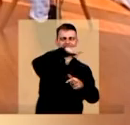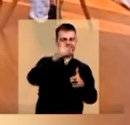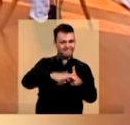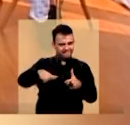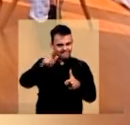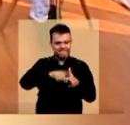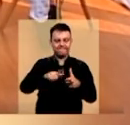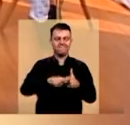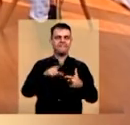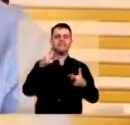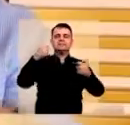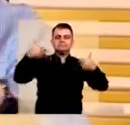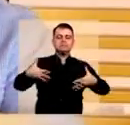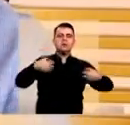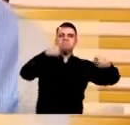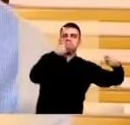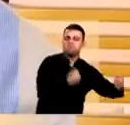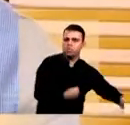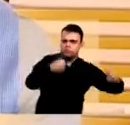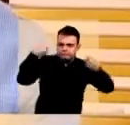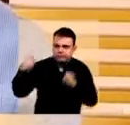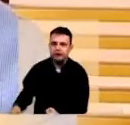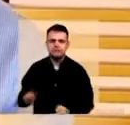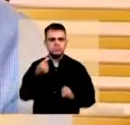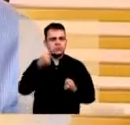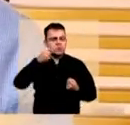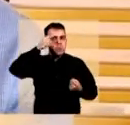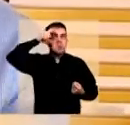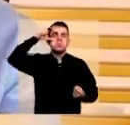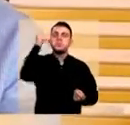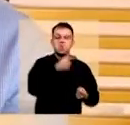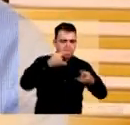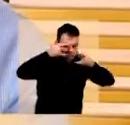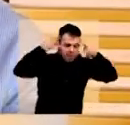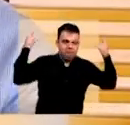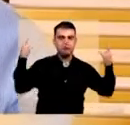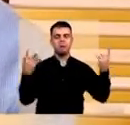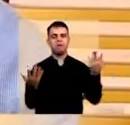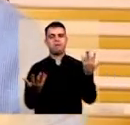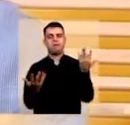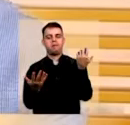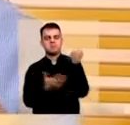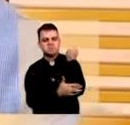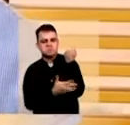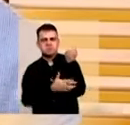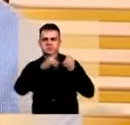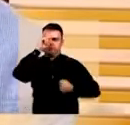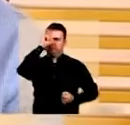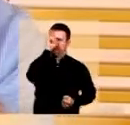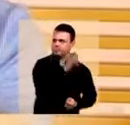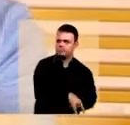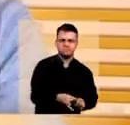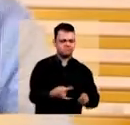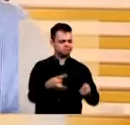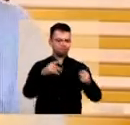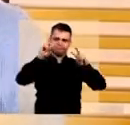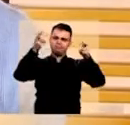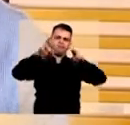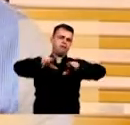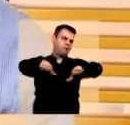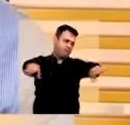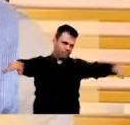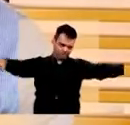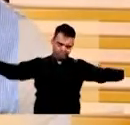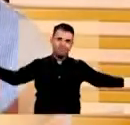porque ali você tem a questão do poder, a questão da ganância, ciúmes, né? Infidelidade, enfim, tudo,